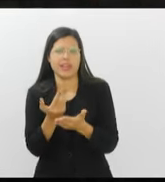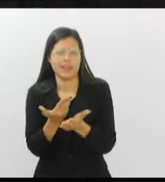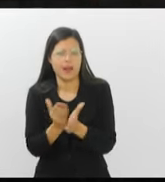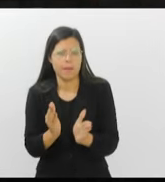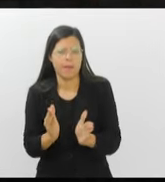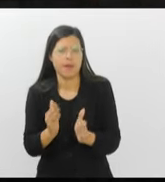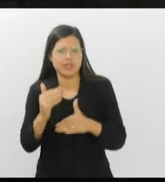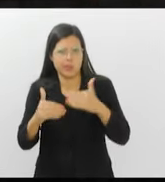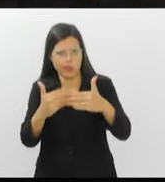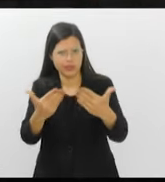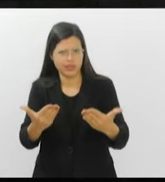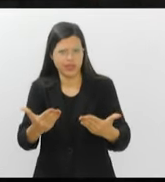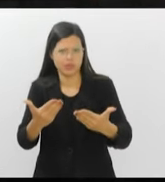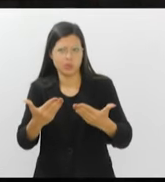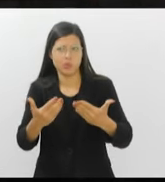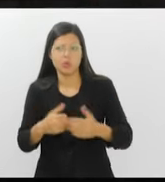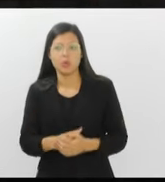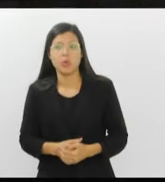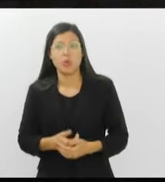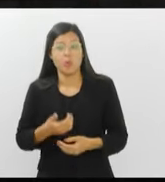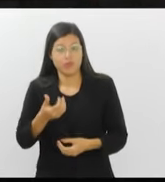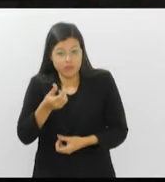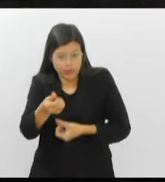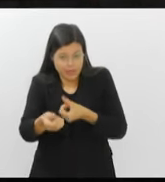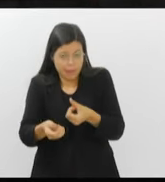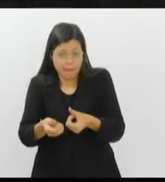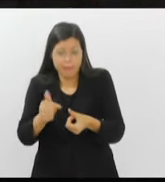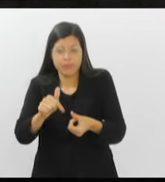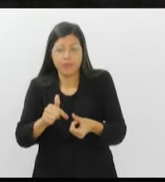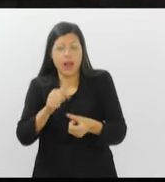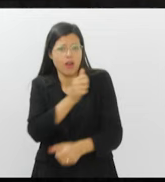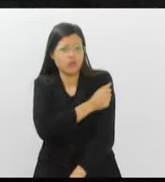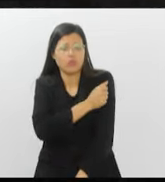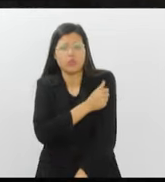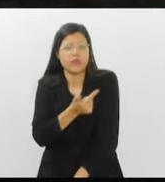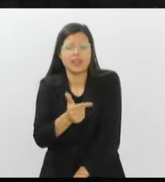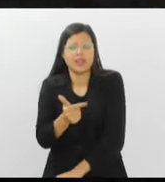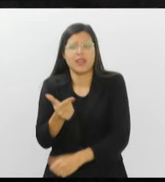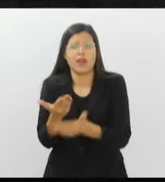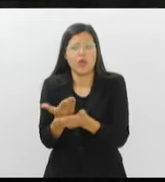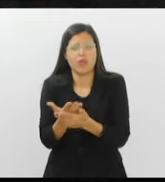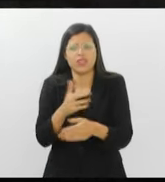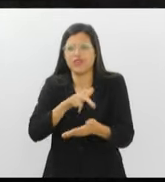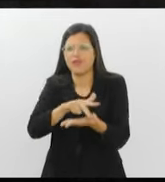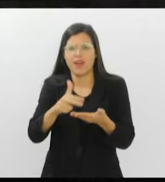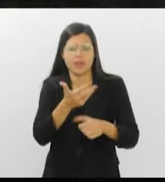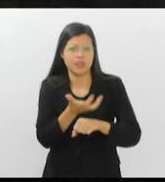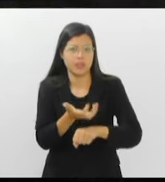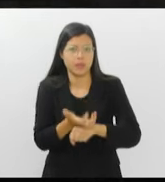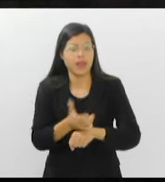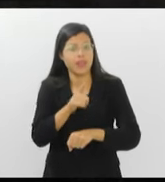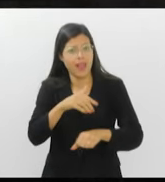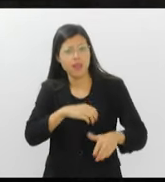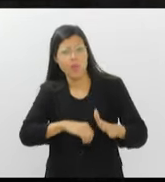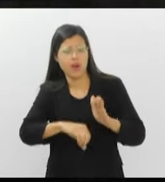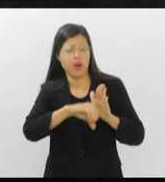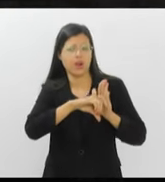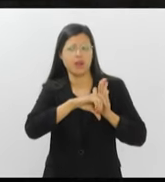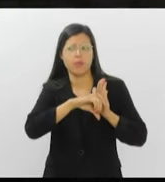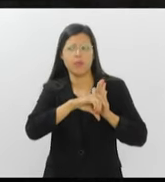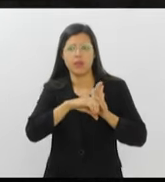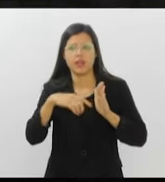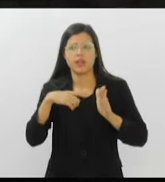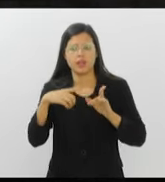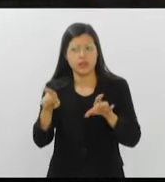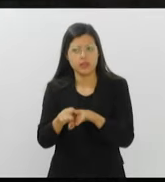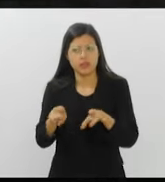E aí, mais um semestre que os estudantes vão ficar sem aula de várias disciplinas. Isso é criminoso. Além disso, a gente tem